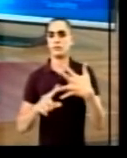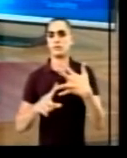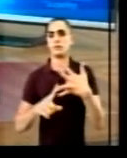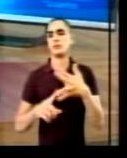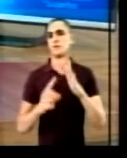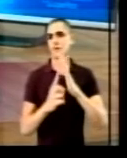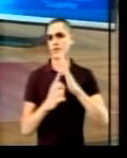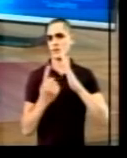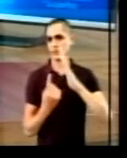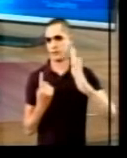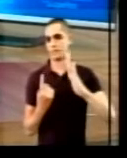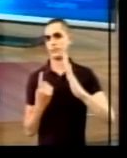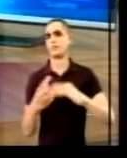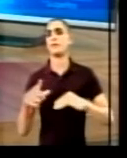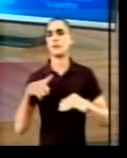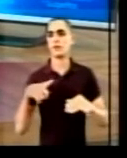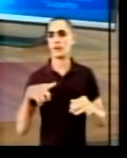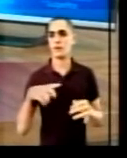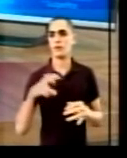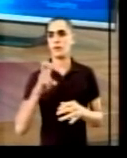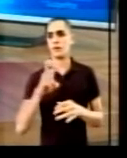597. E no cenário 3,